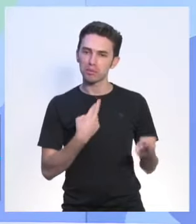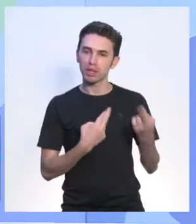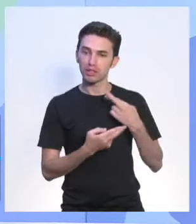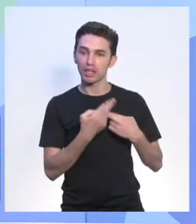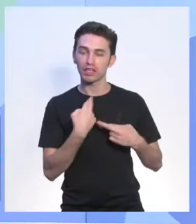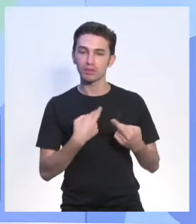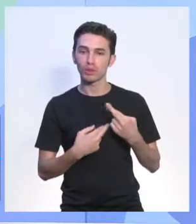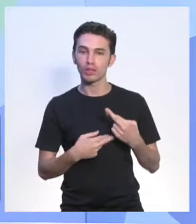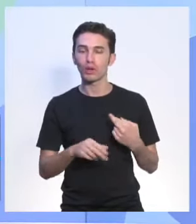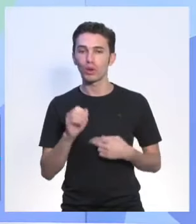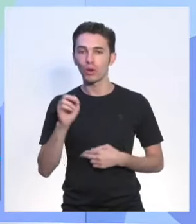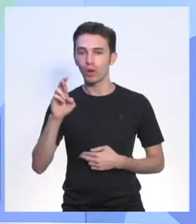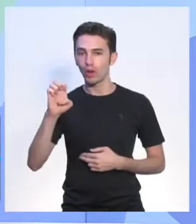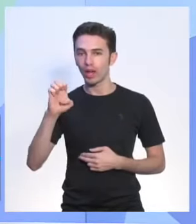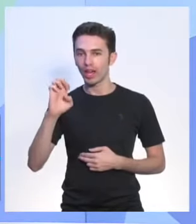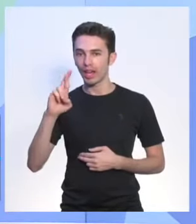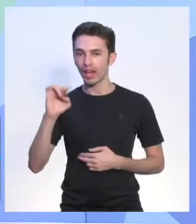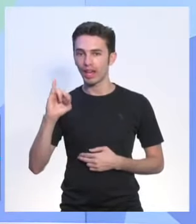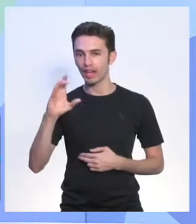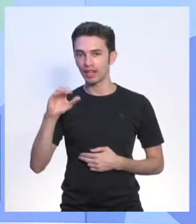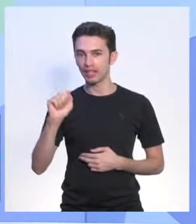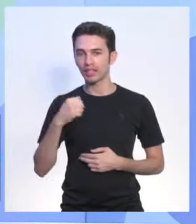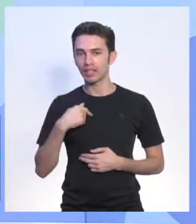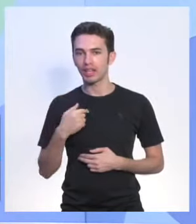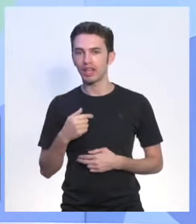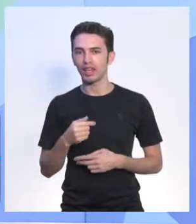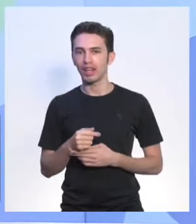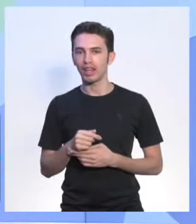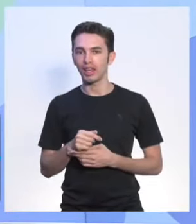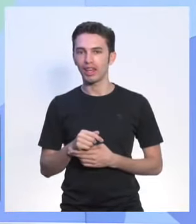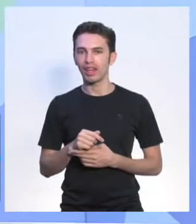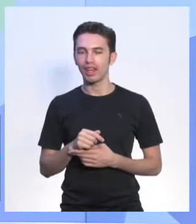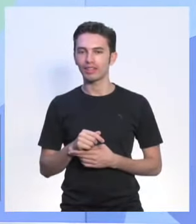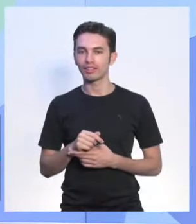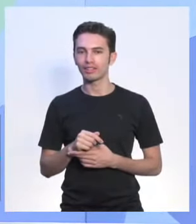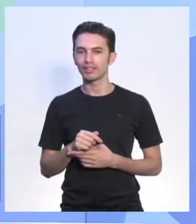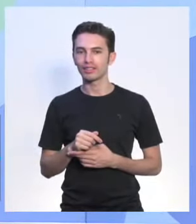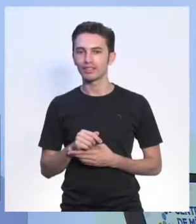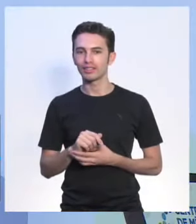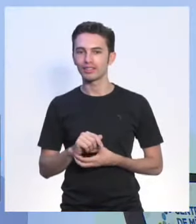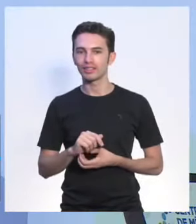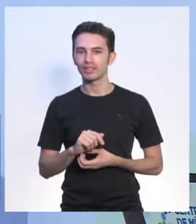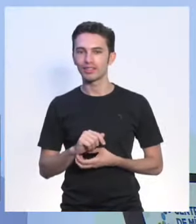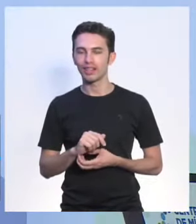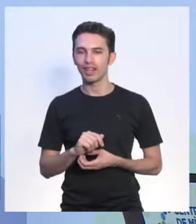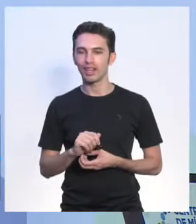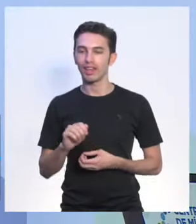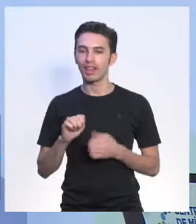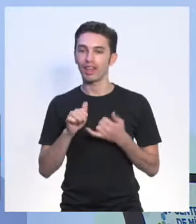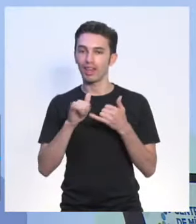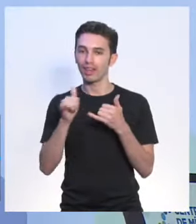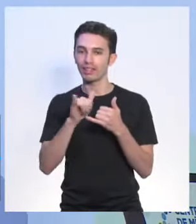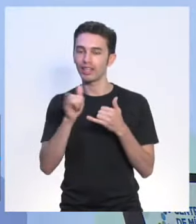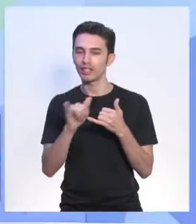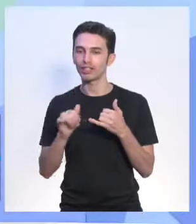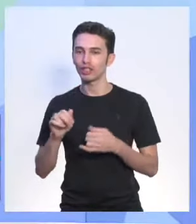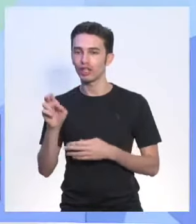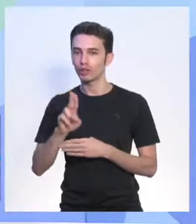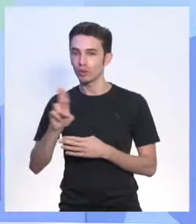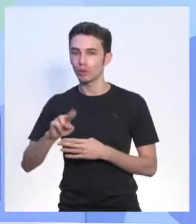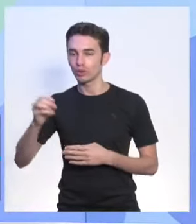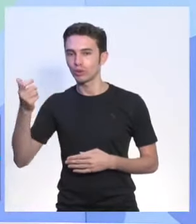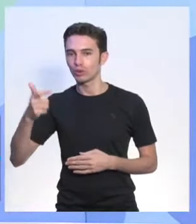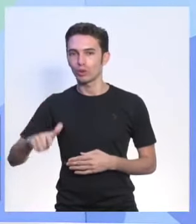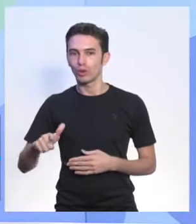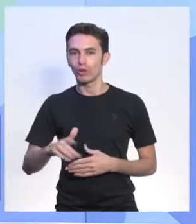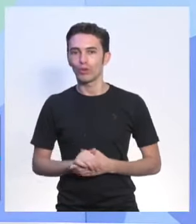Érico respondeu energy renewable. Acho que ele quis dizer o contrário, mas tudo bem. Renewable energy, energia renovável. A Giovana, tipos de